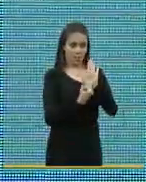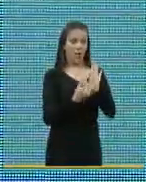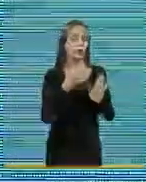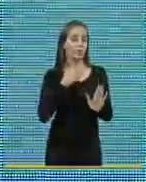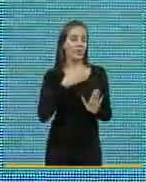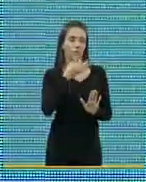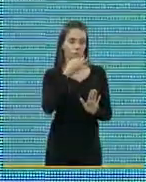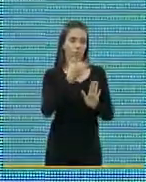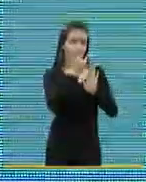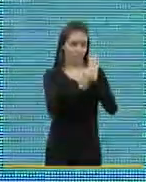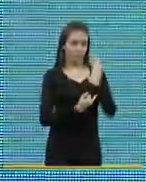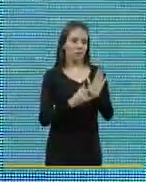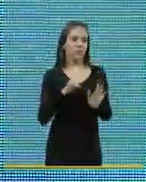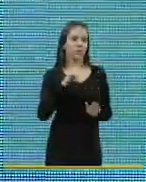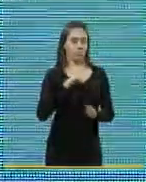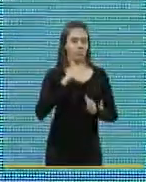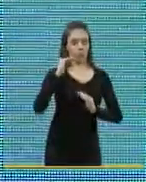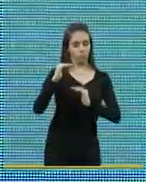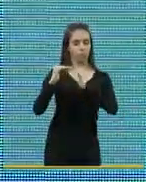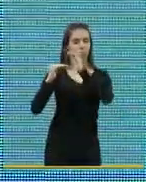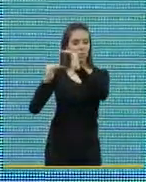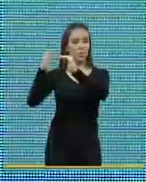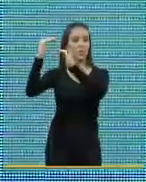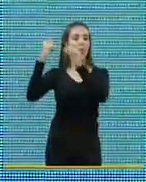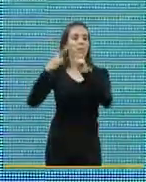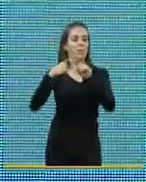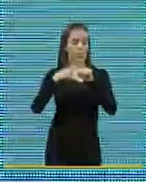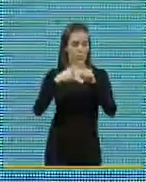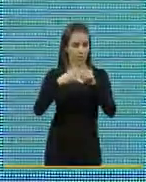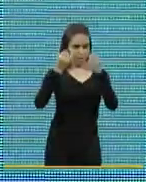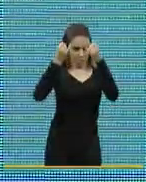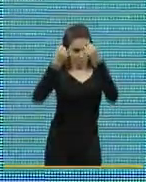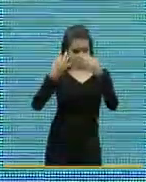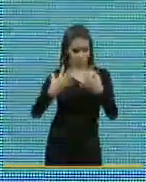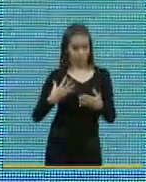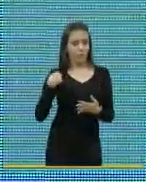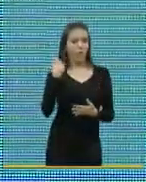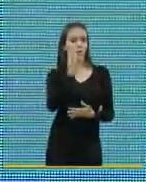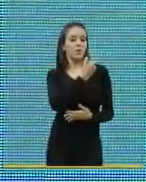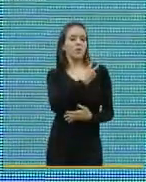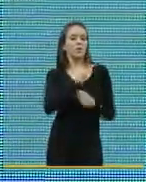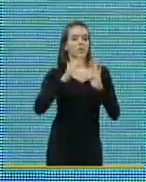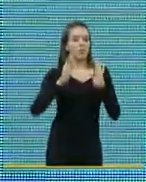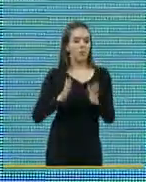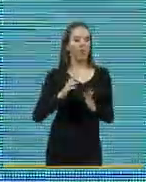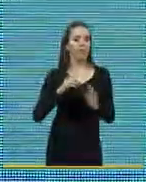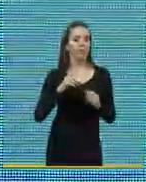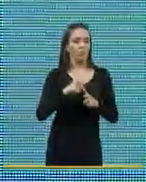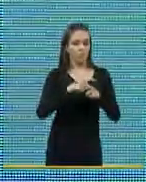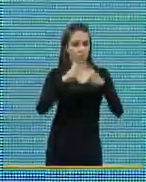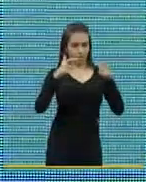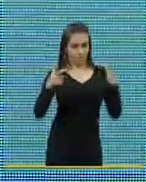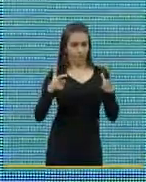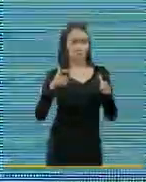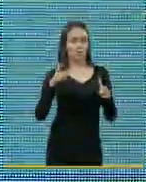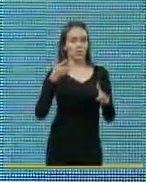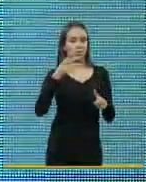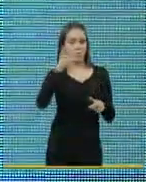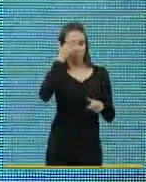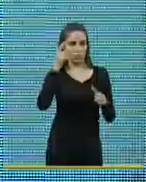mais progressivo porquê porque explicado isso nós organizamos maiorias contra a minoria de